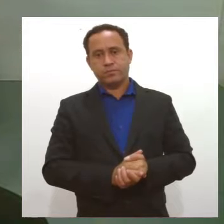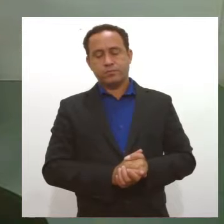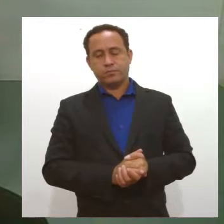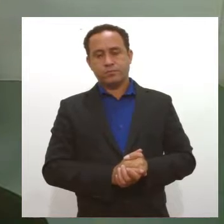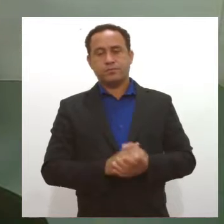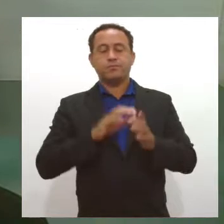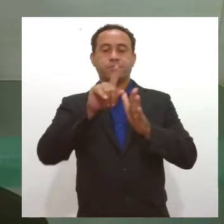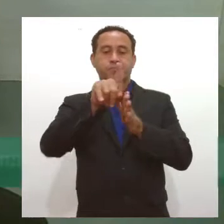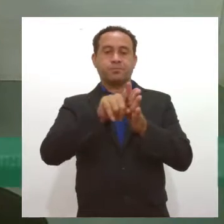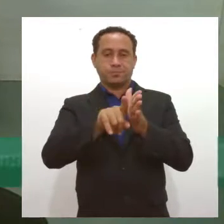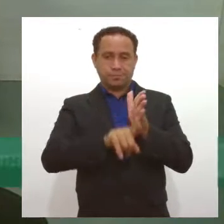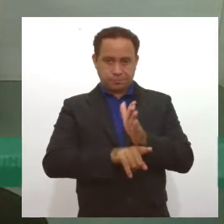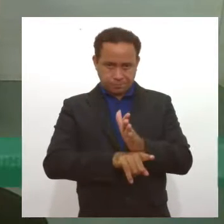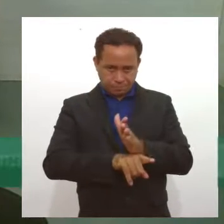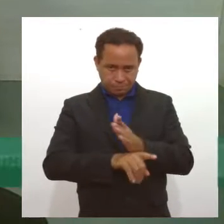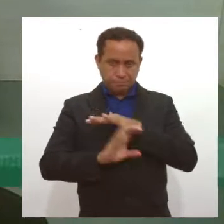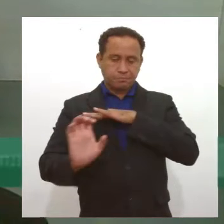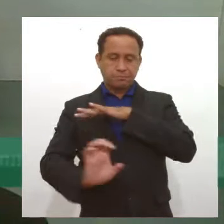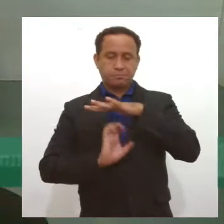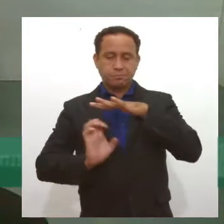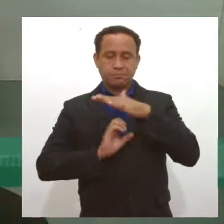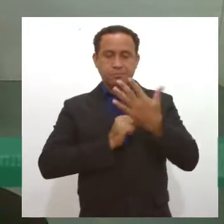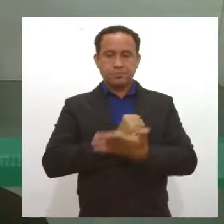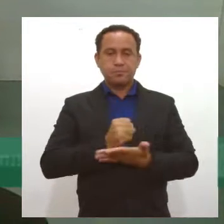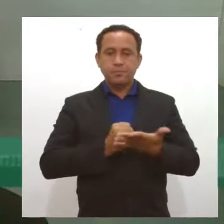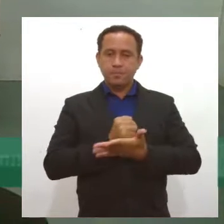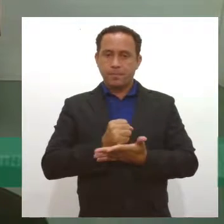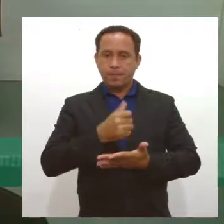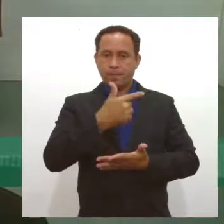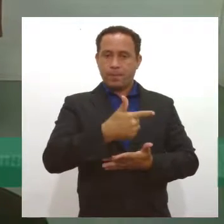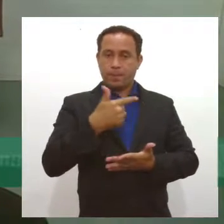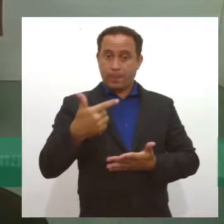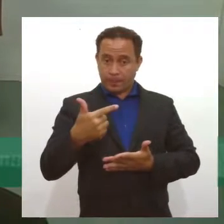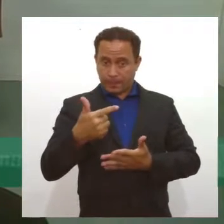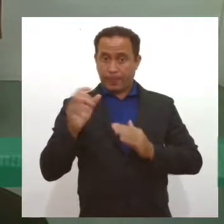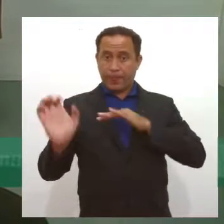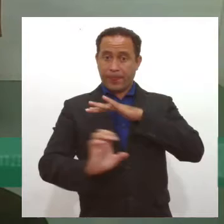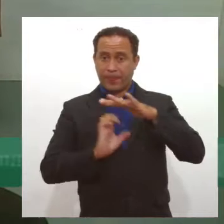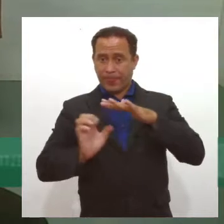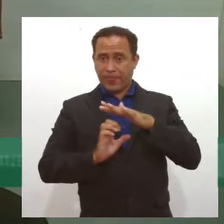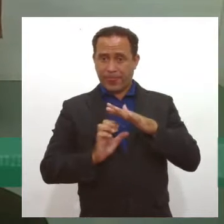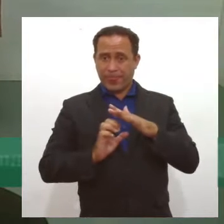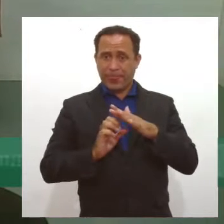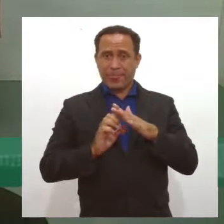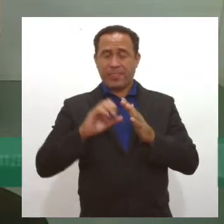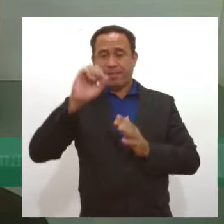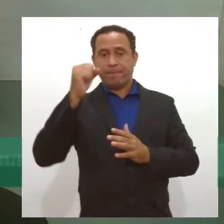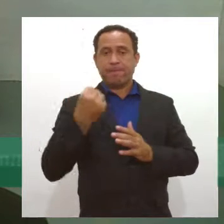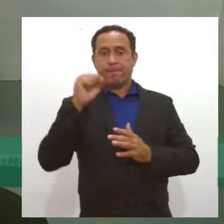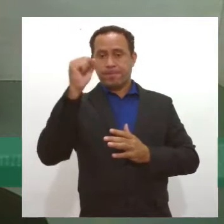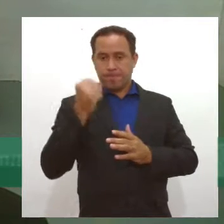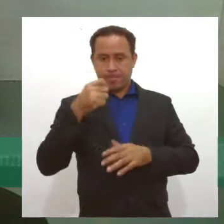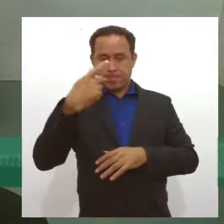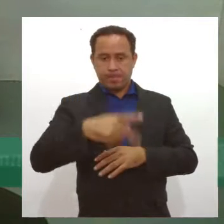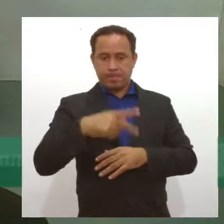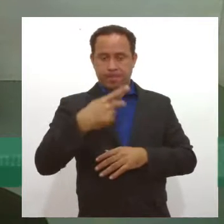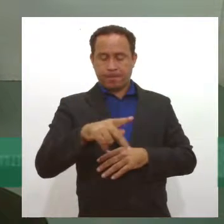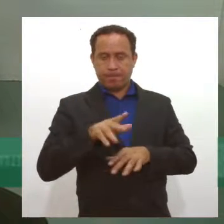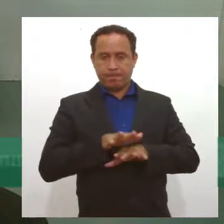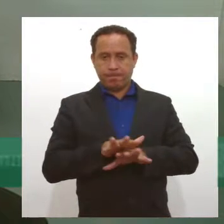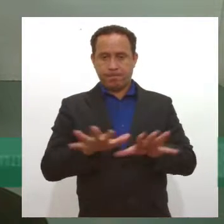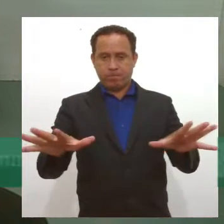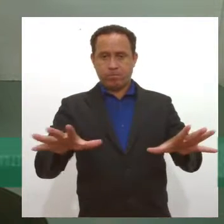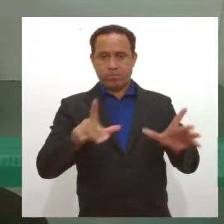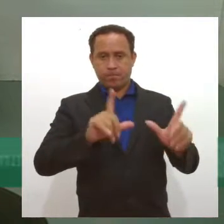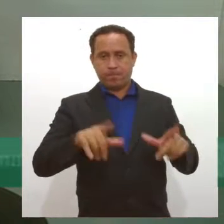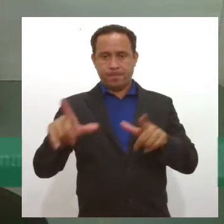Segundo dados da Startup Base, há 22 startups mapeadas em Sergipe, distribuídas entre os